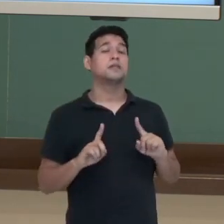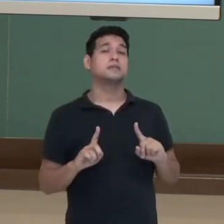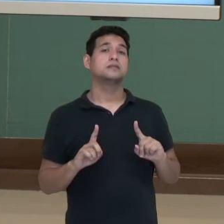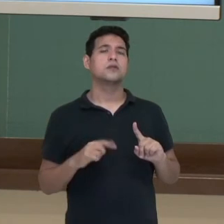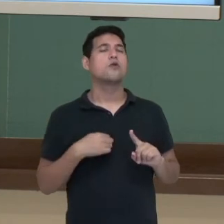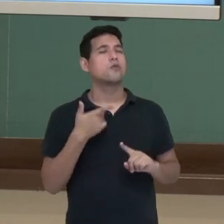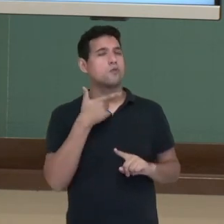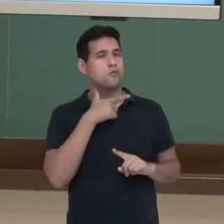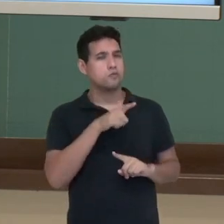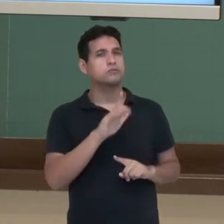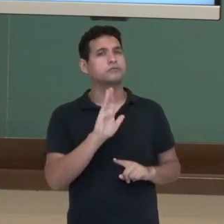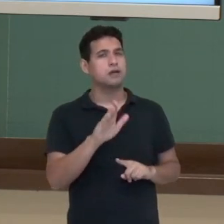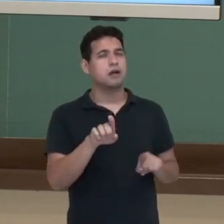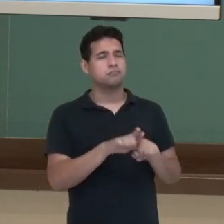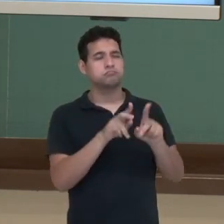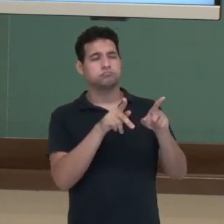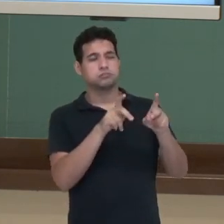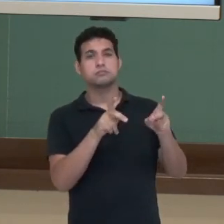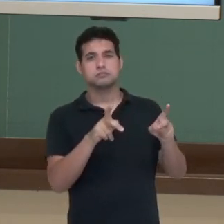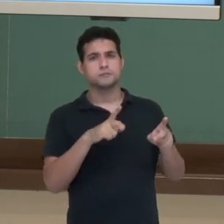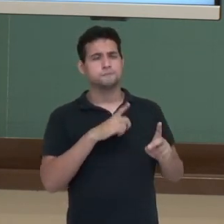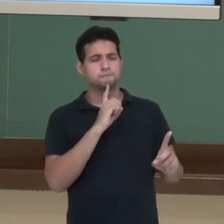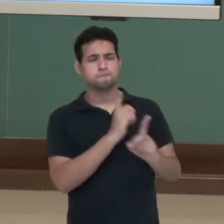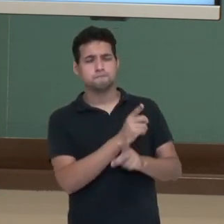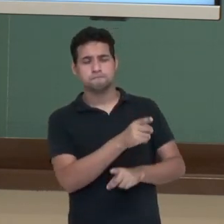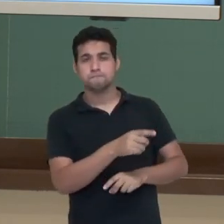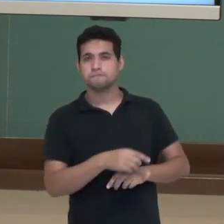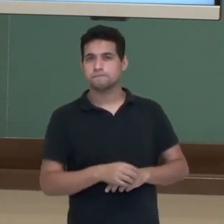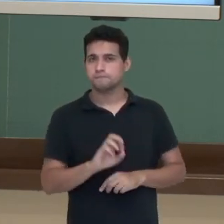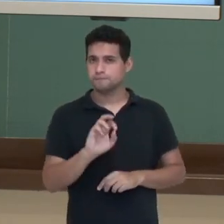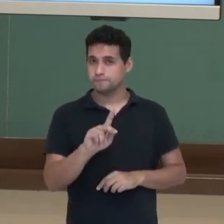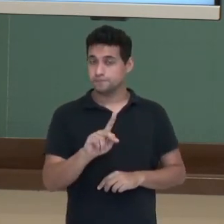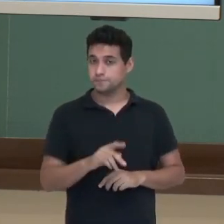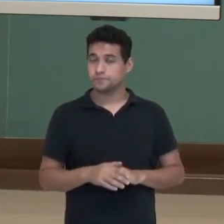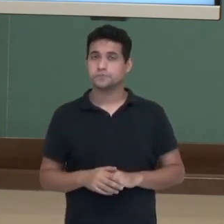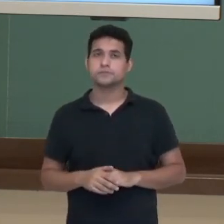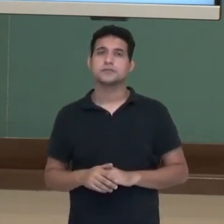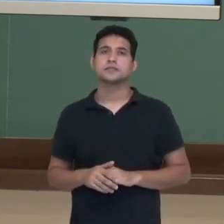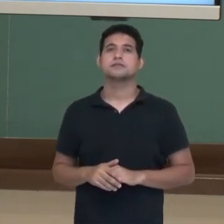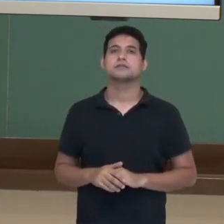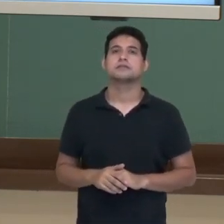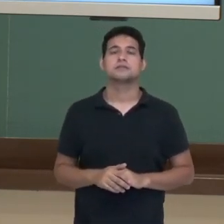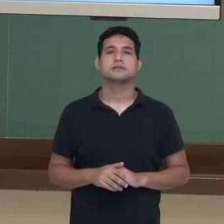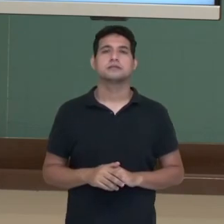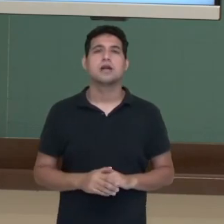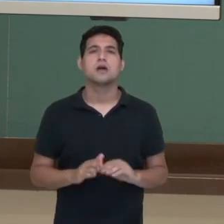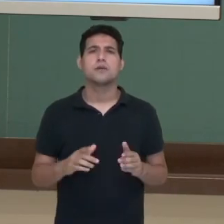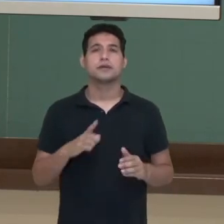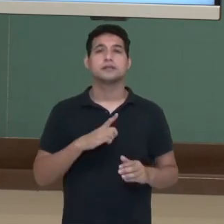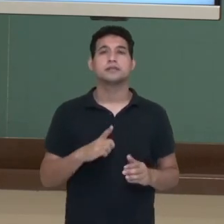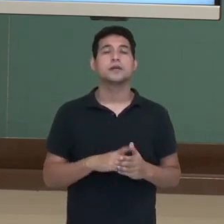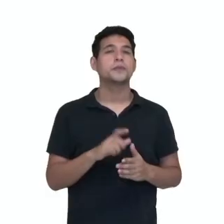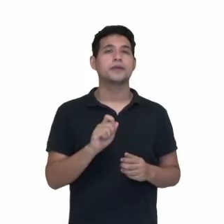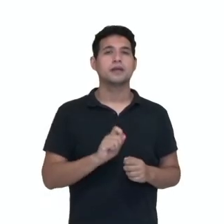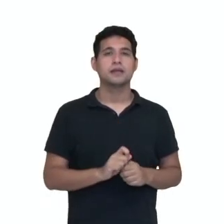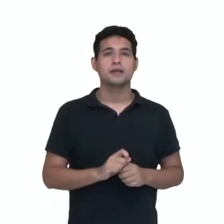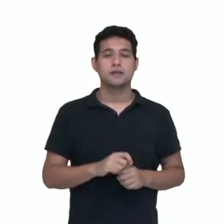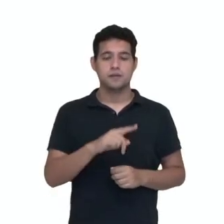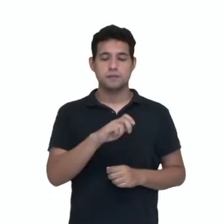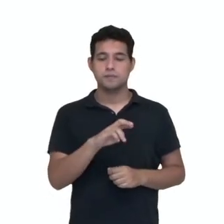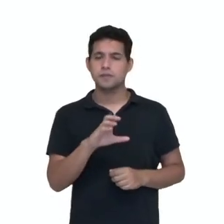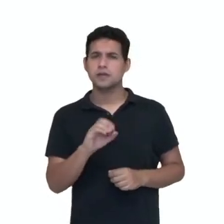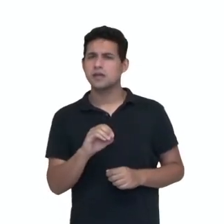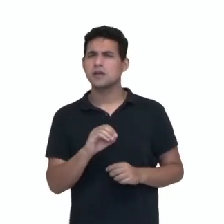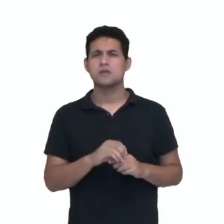assim eu consegui vê-lo, encontrá-lo, ok? E aqui nós temos as expressões: pero,